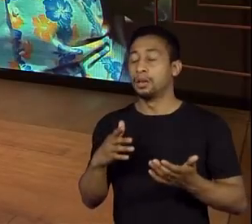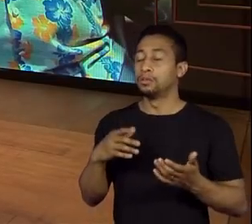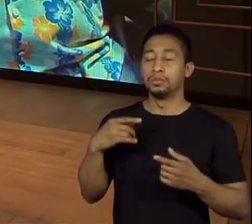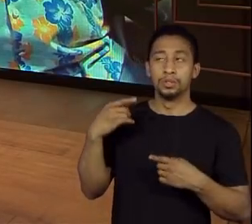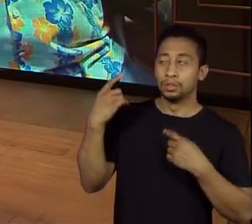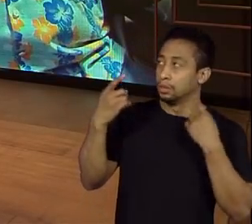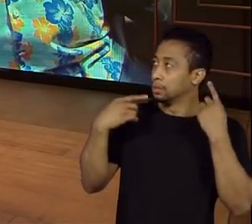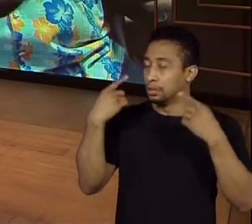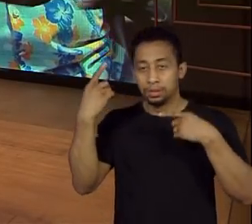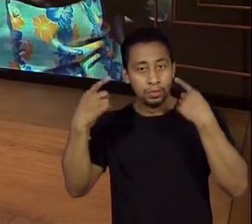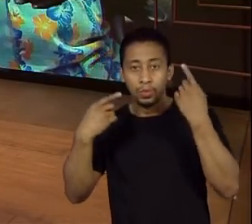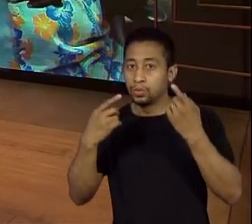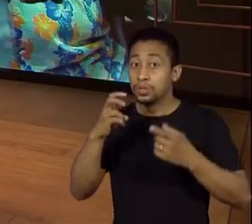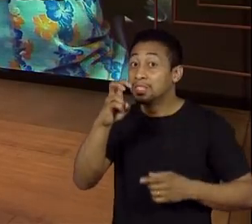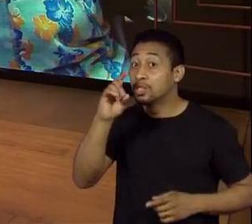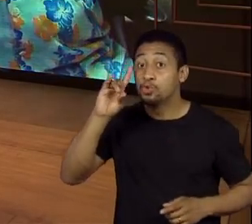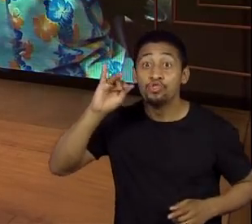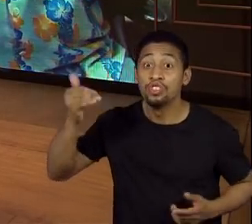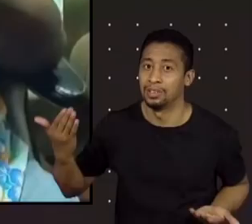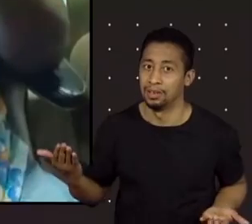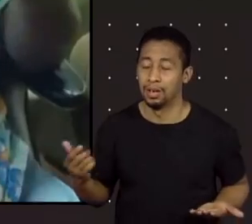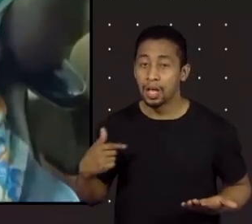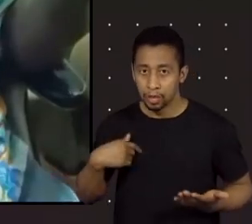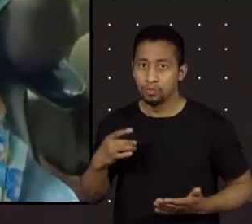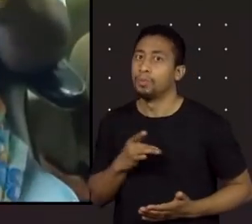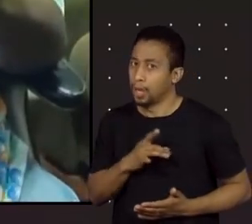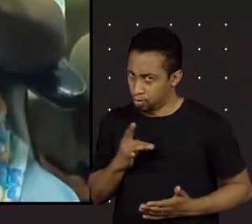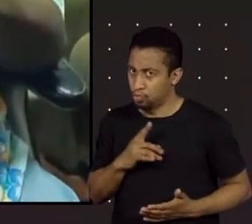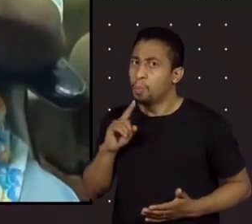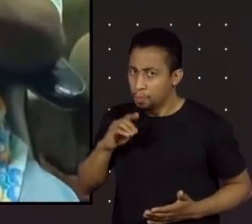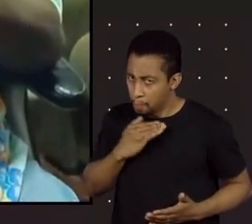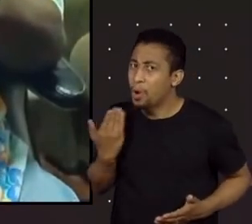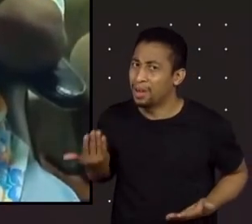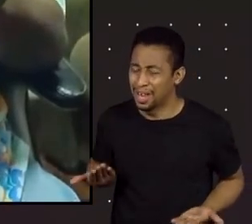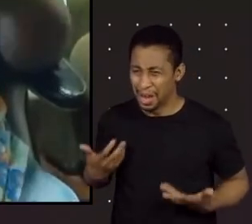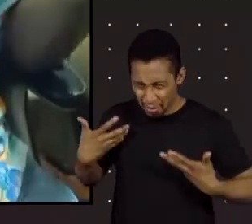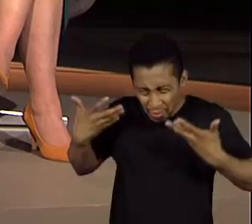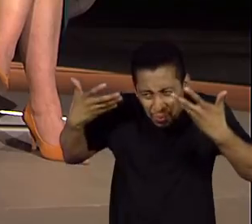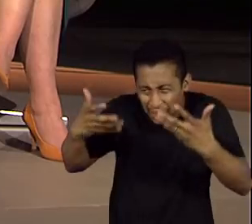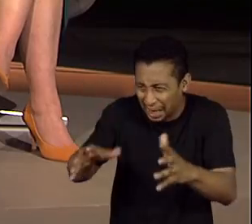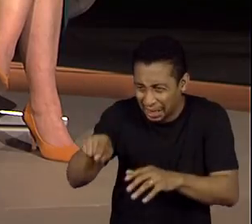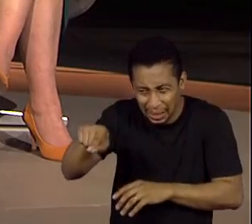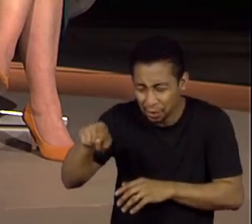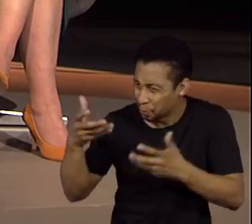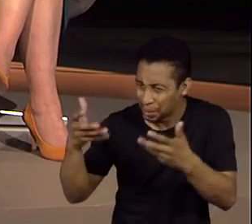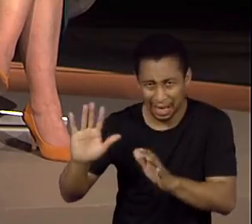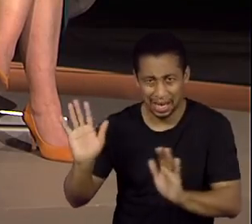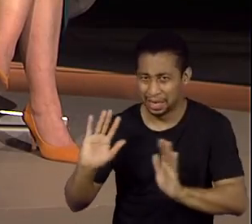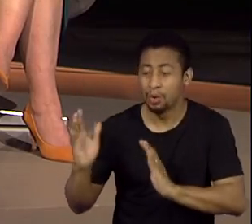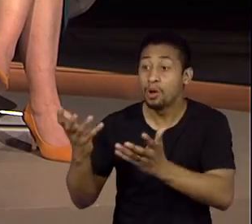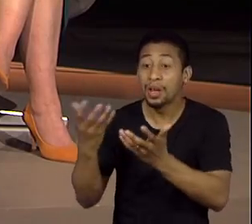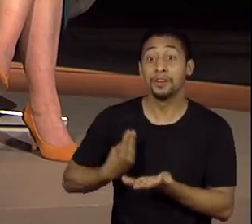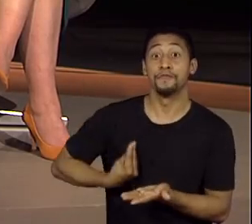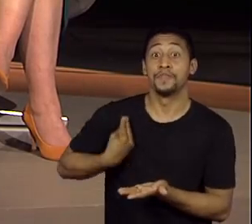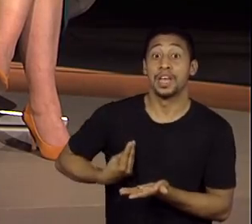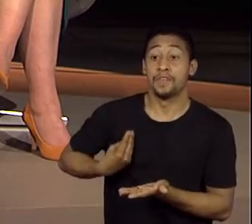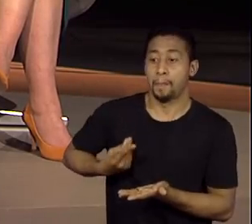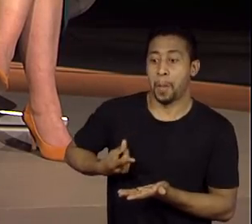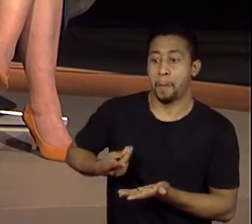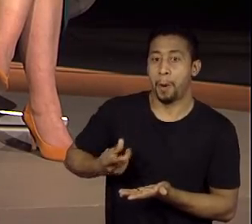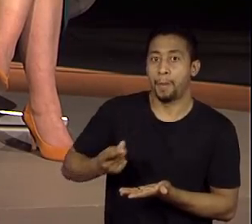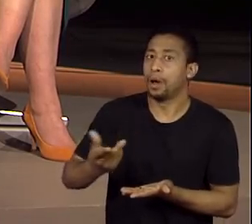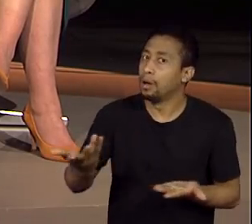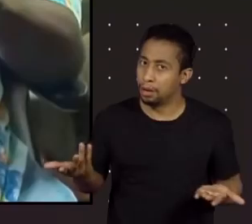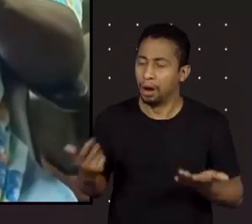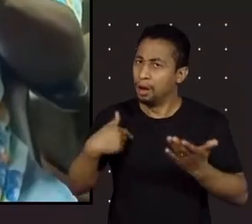eu vi muita gente morrer. Então eu falei, não vou entrar nessa, é loucura. Eu quero viver, eu estou cheio de esperança